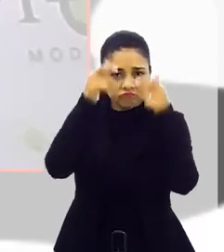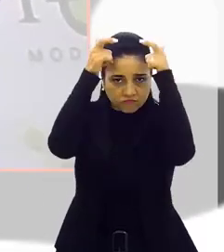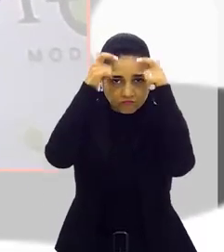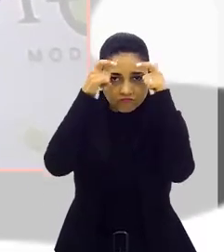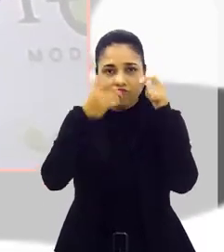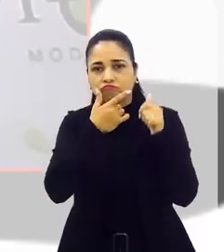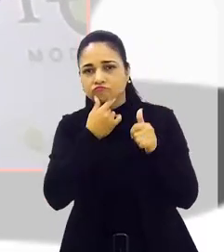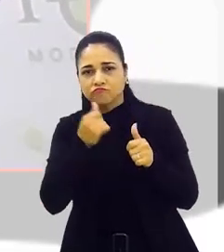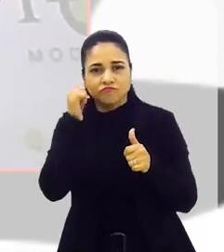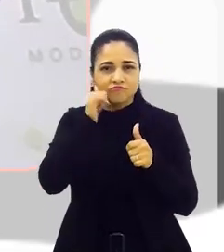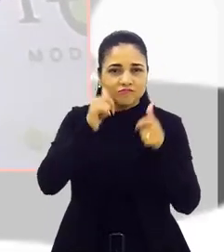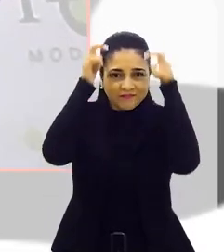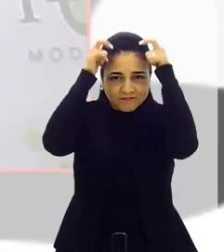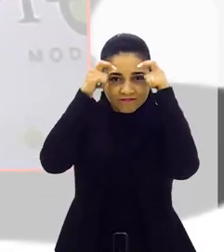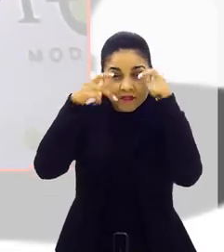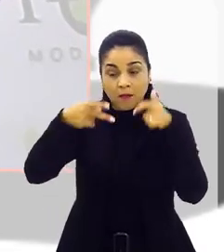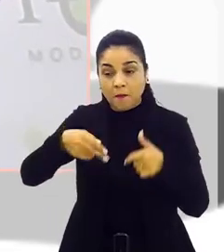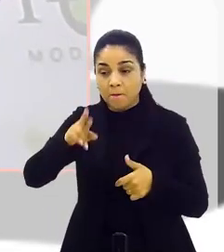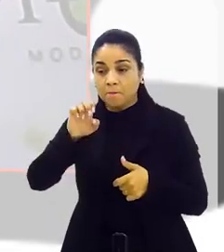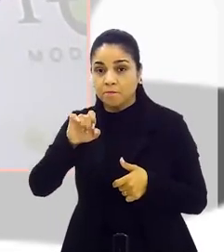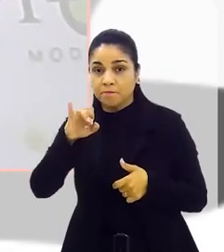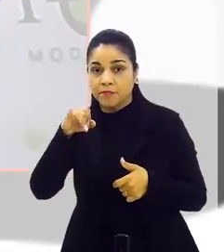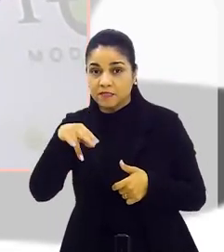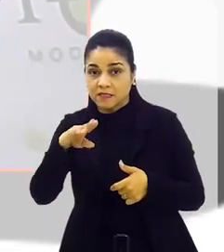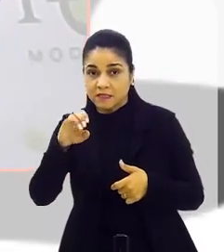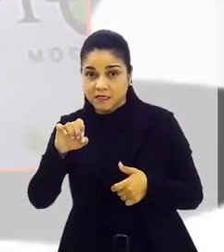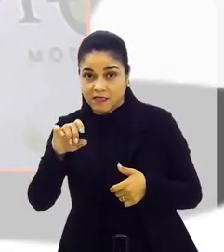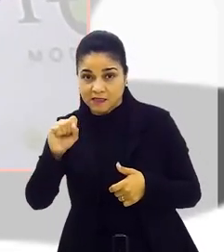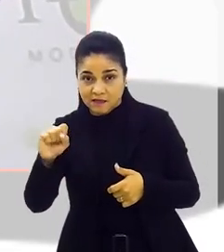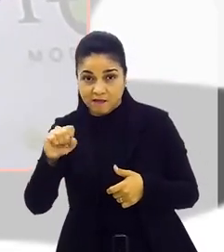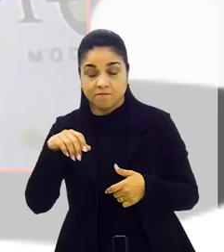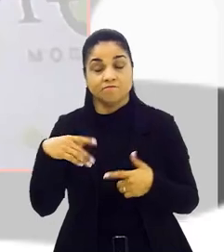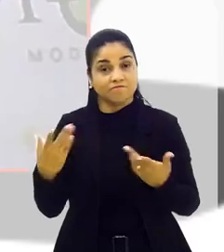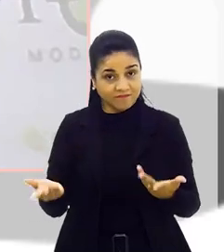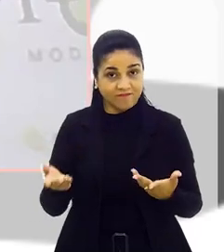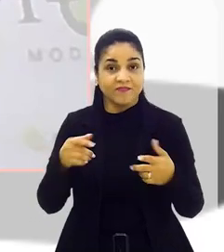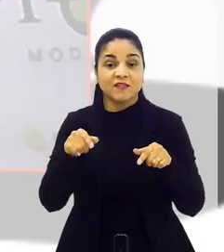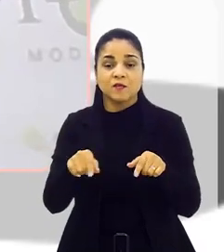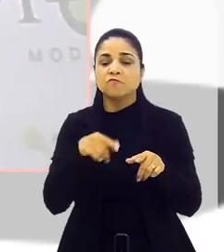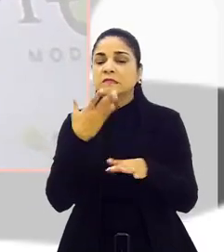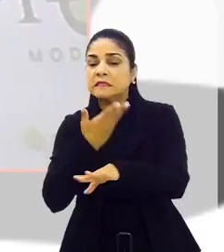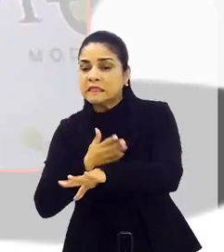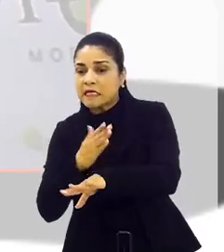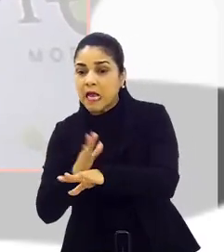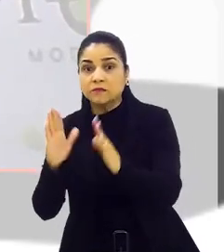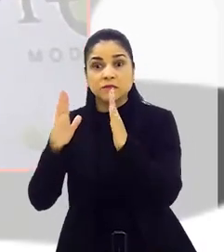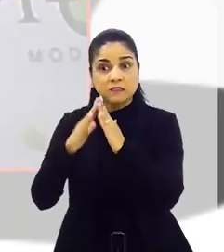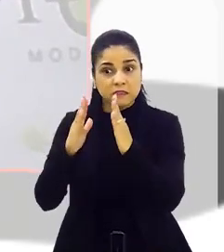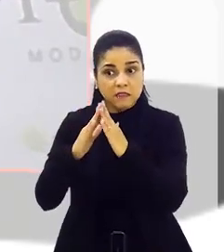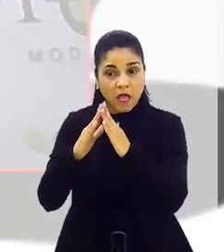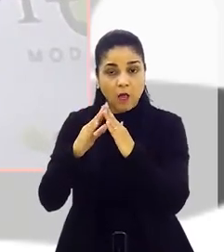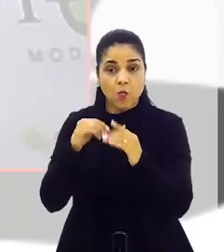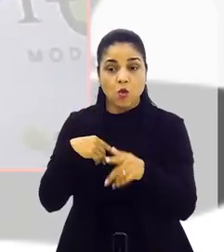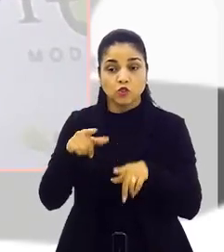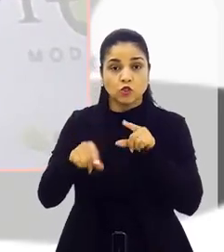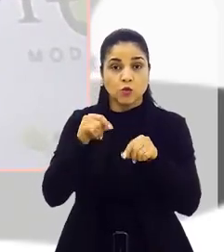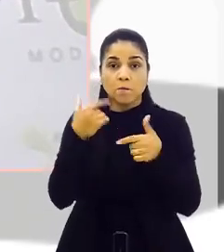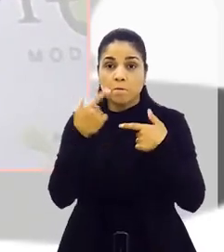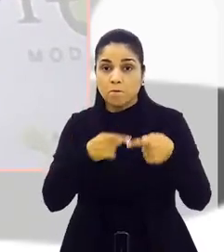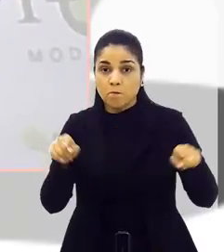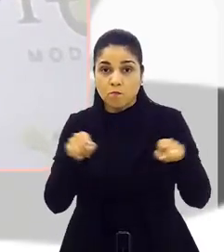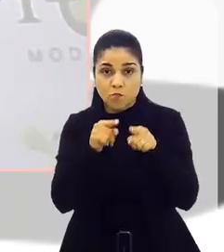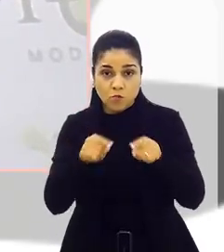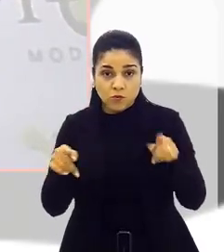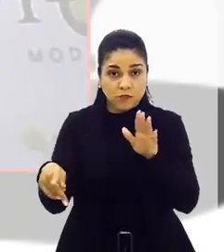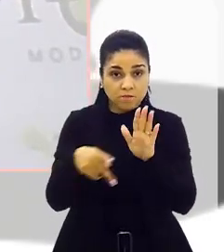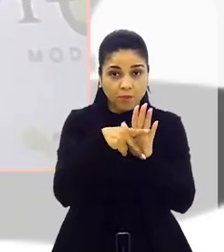seu príncipe, a sua princesa. Eu peguei a música tema de cada um e falei para eles: ensaiem em casa. Deixei com que eles